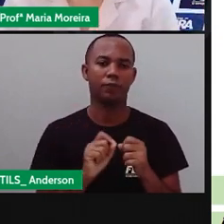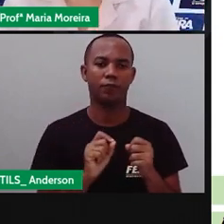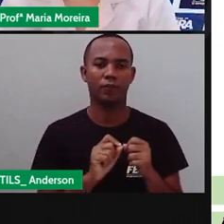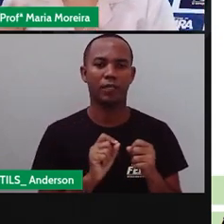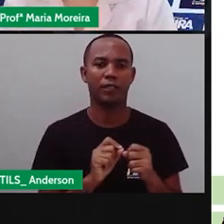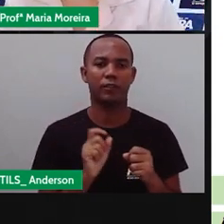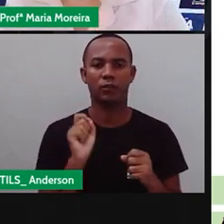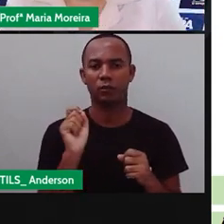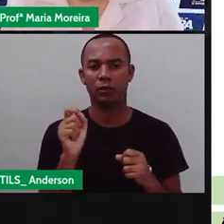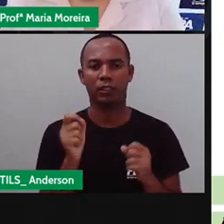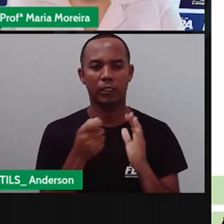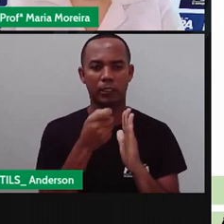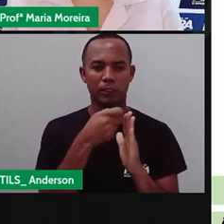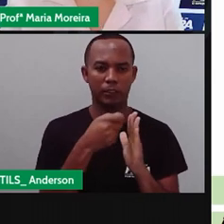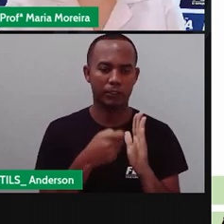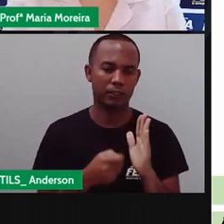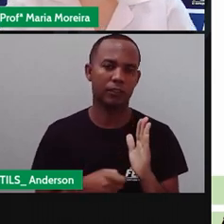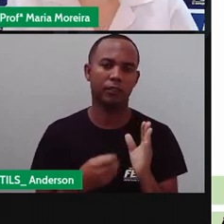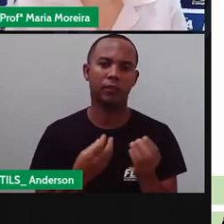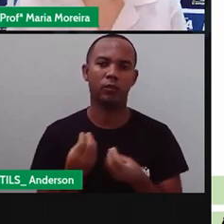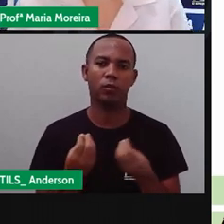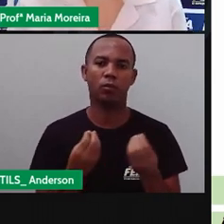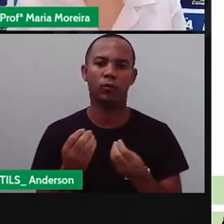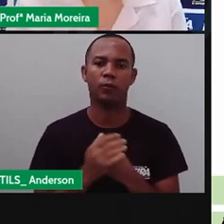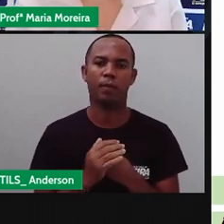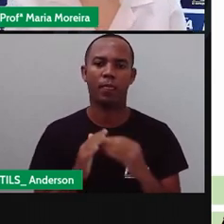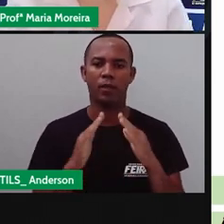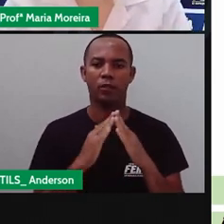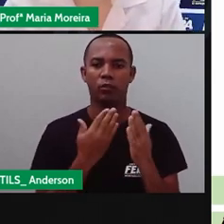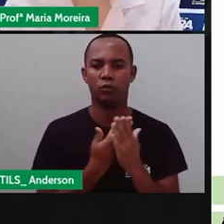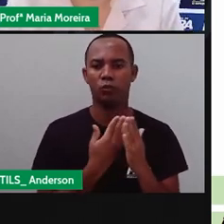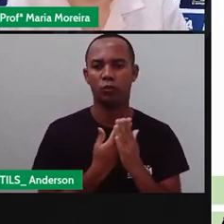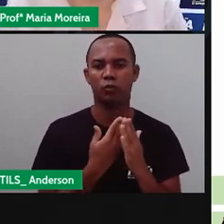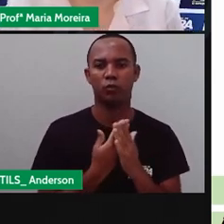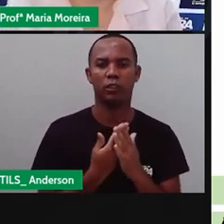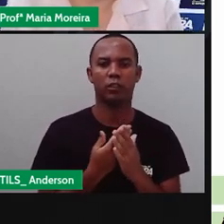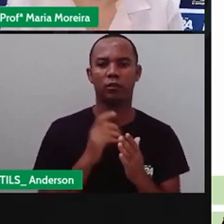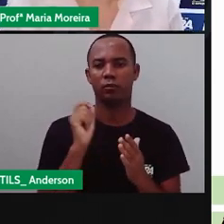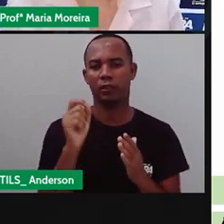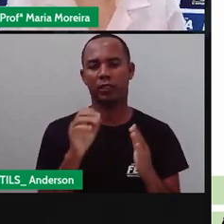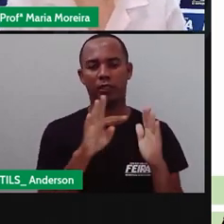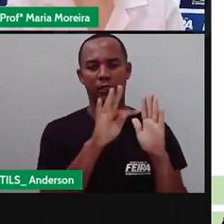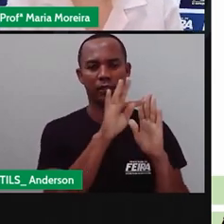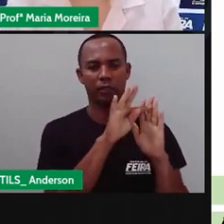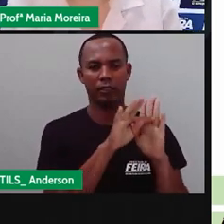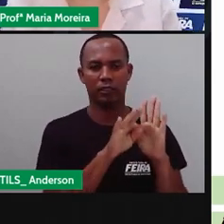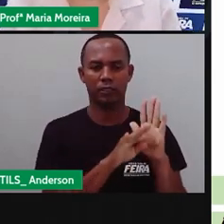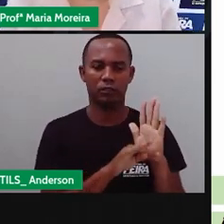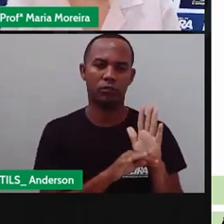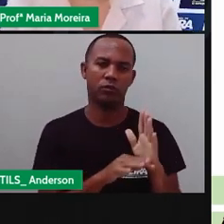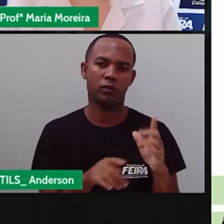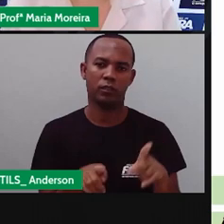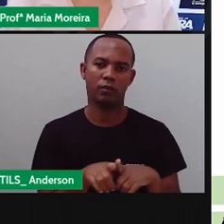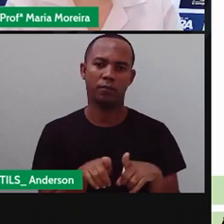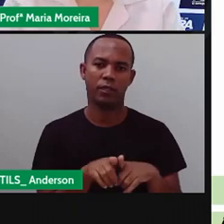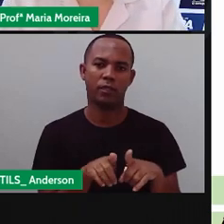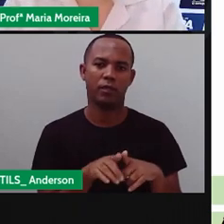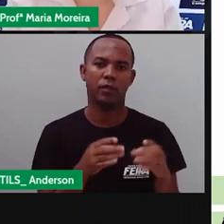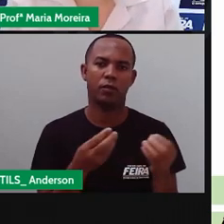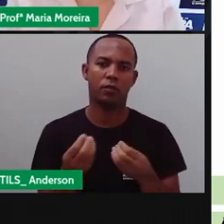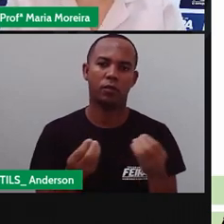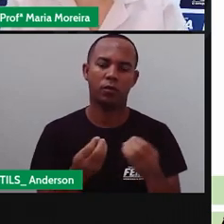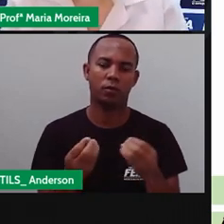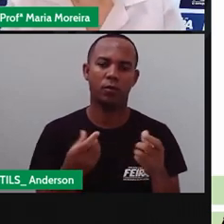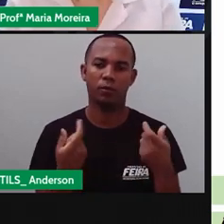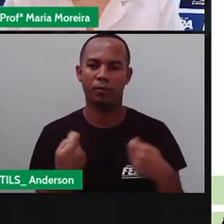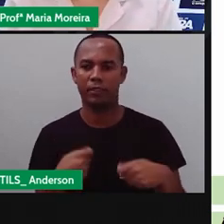quê? A escrita. Então, hoje, na nossa aula de linguagens, vamos falar sobre textos, né? Sobre as partes de um texto, do que o texto